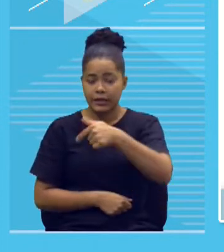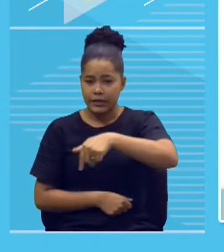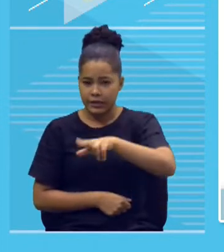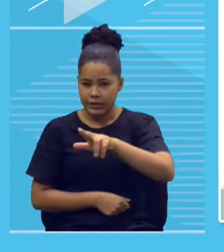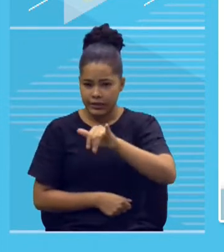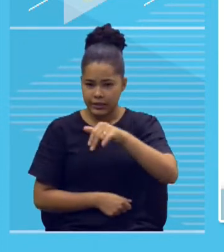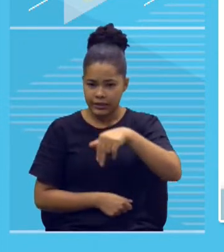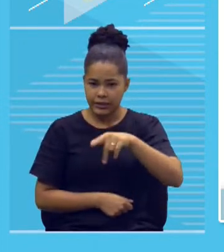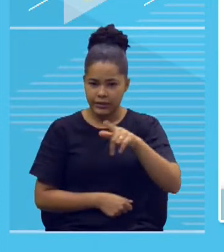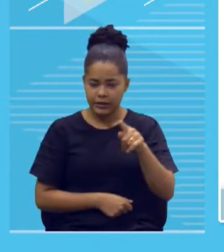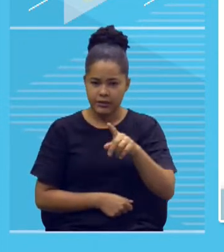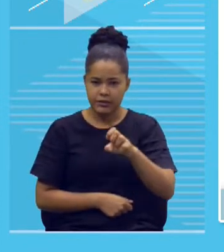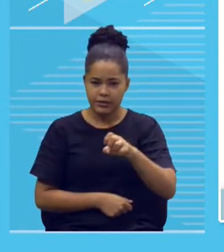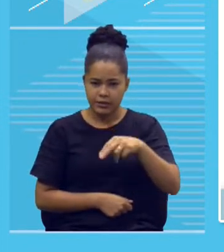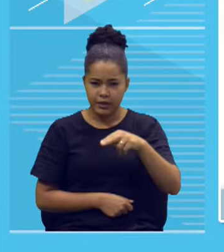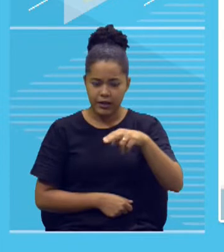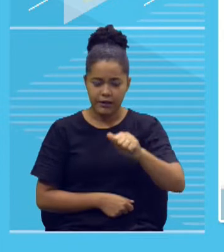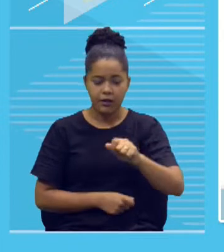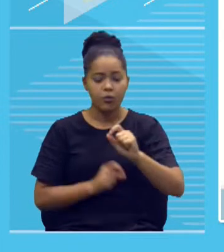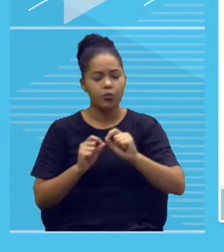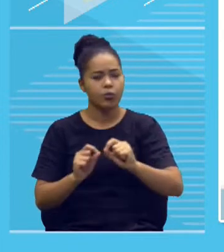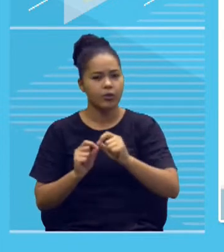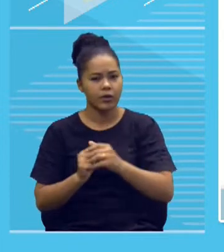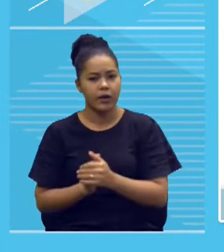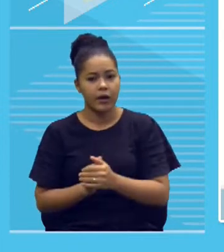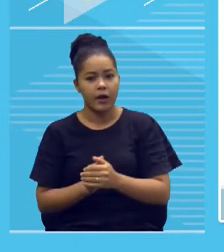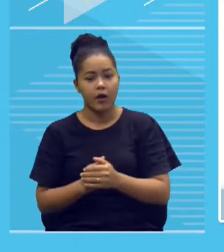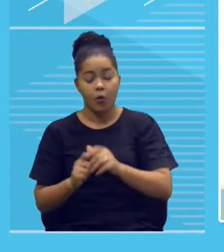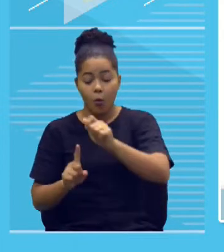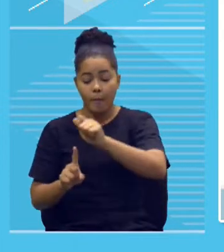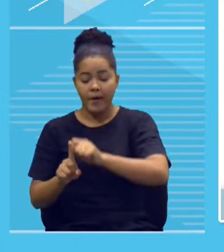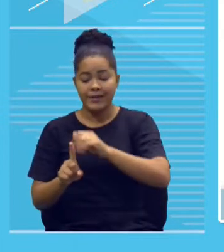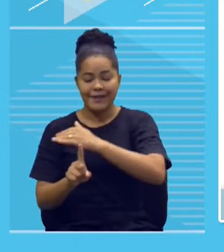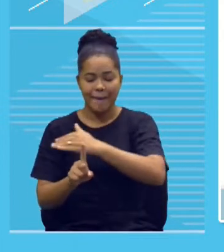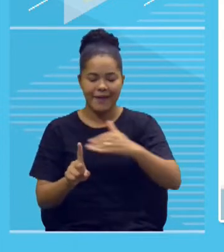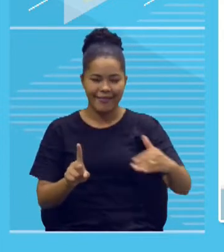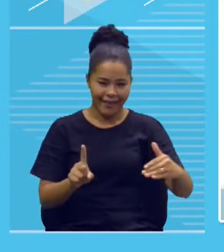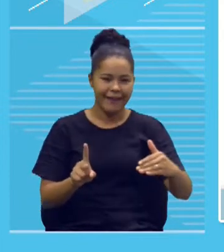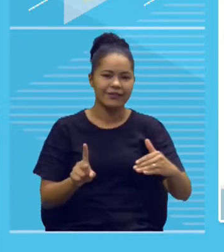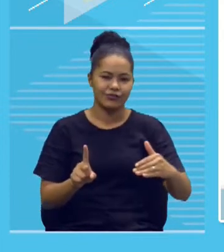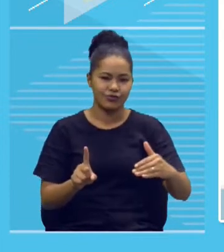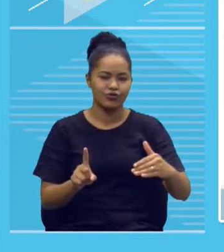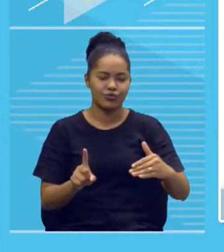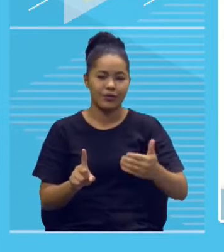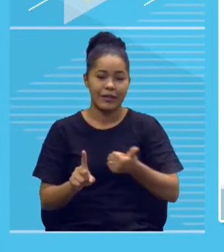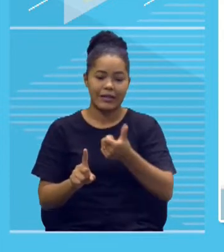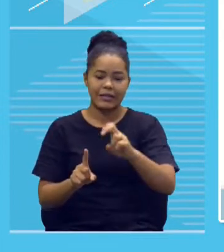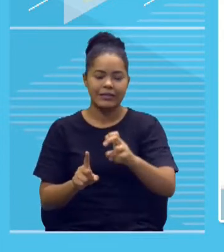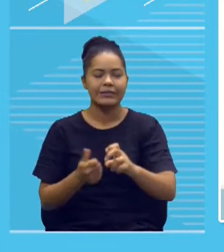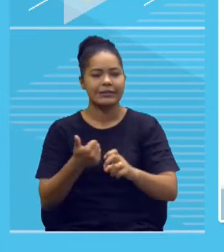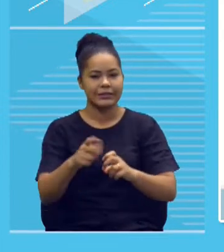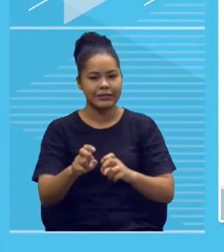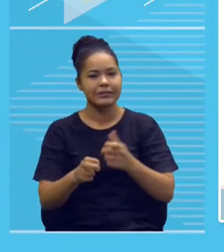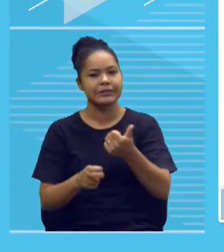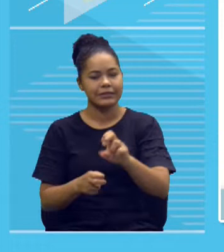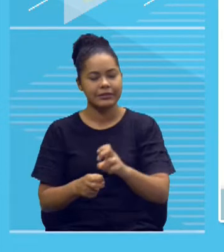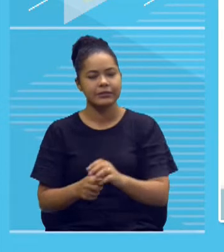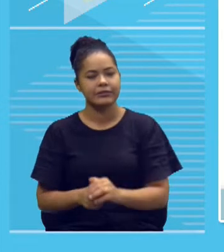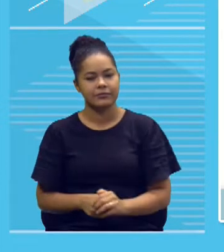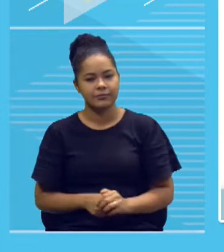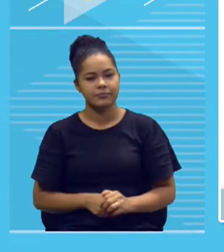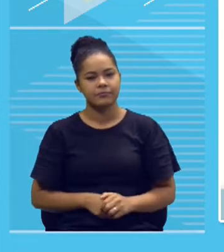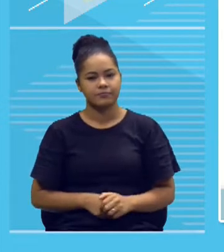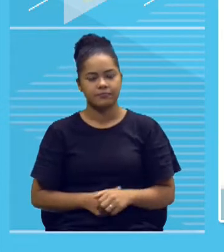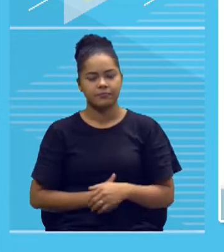dias a gente pode também estar se utilizando de 15 anos ele pode dizer que cobra tantos por cento a quinzena para os ou A